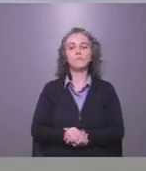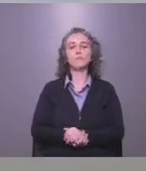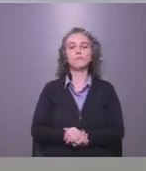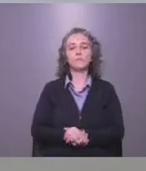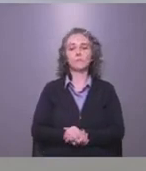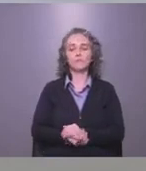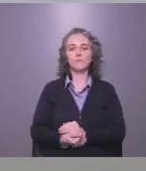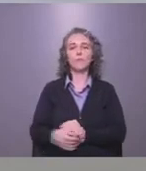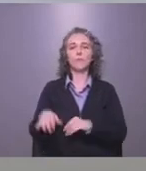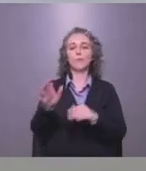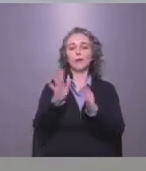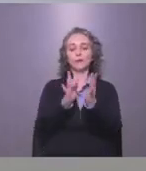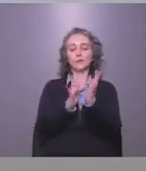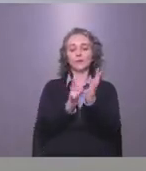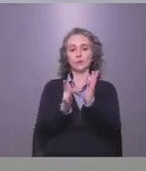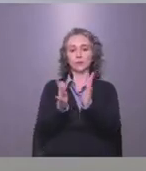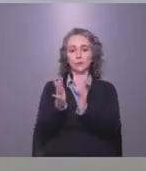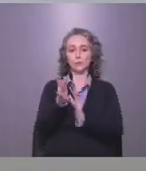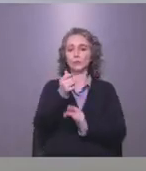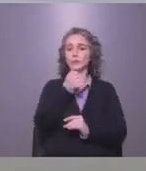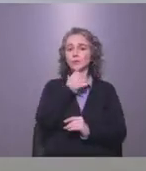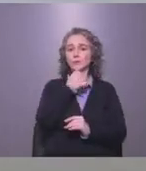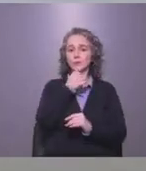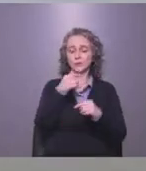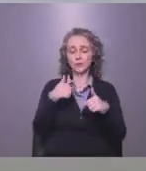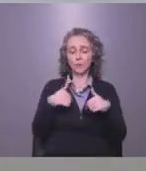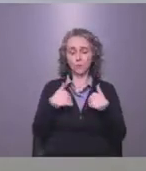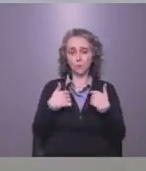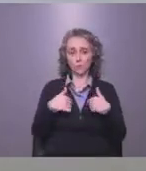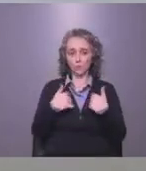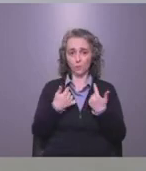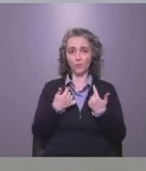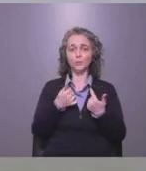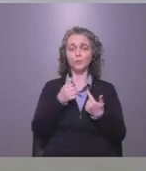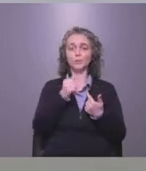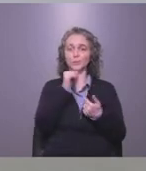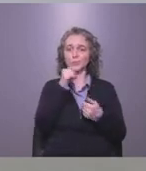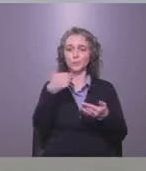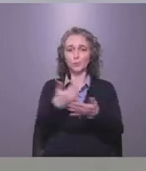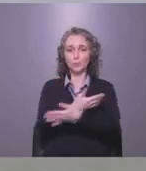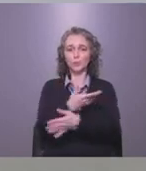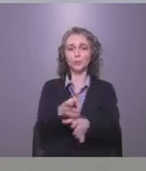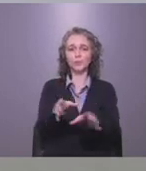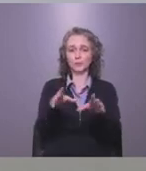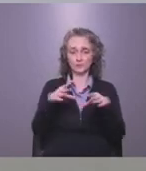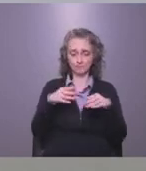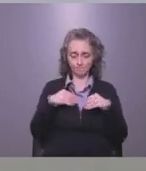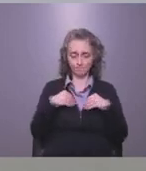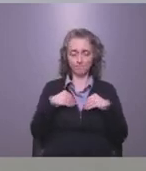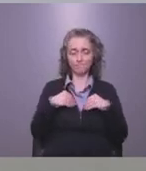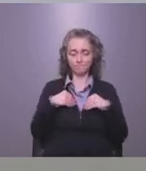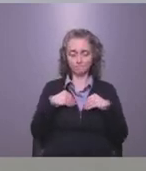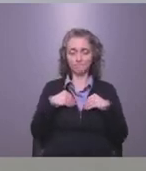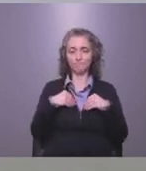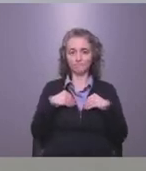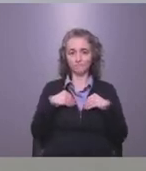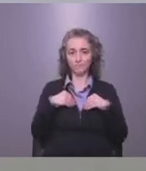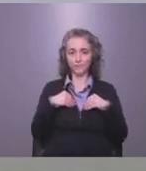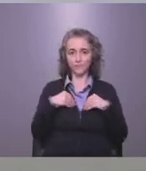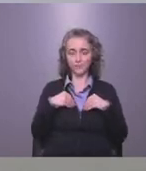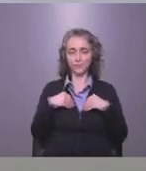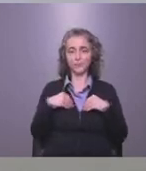Na hora em que Ele se entregava para voluntariamente sofrer a